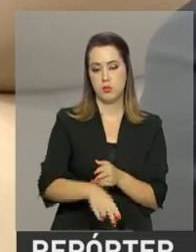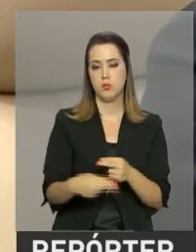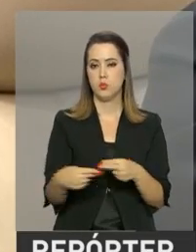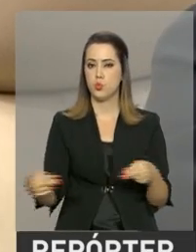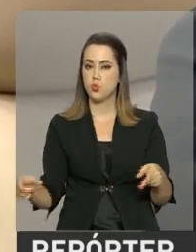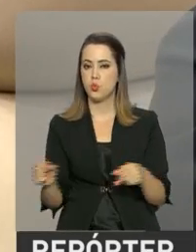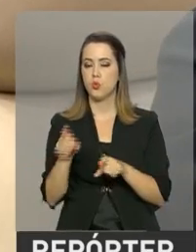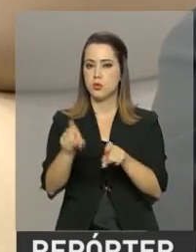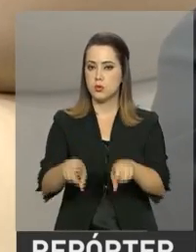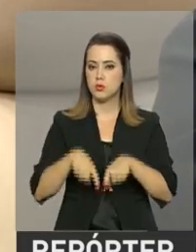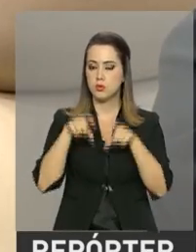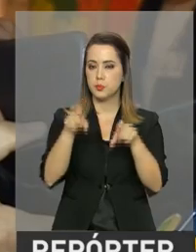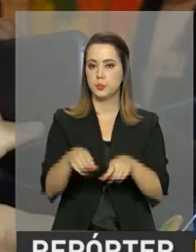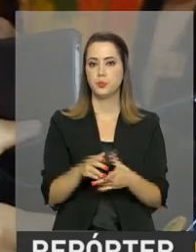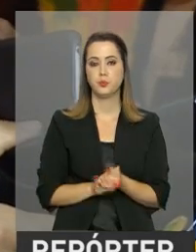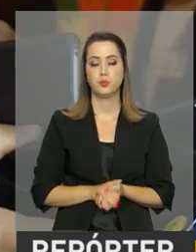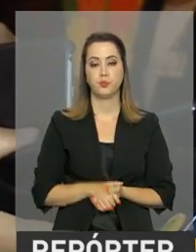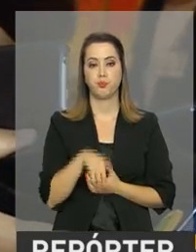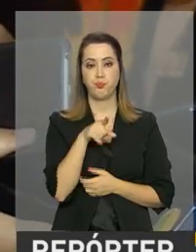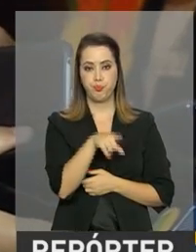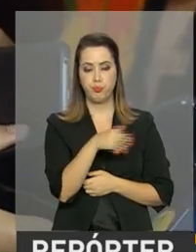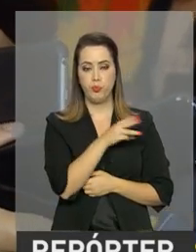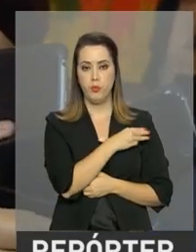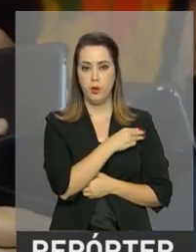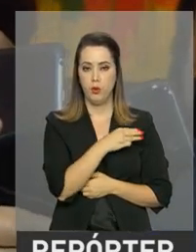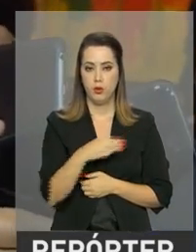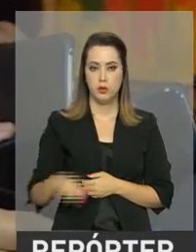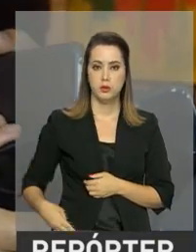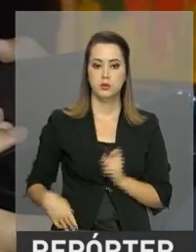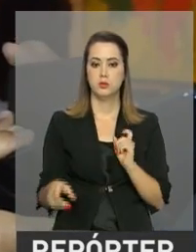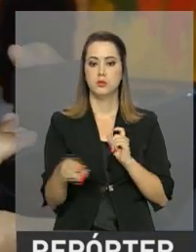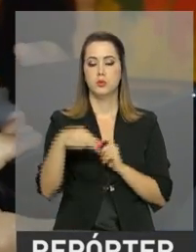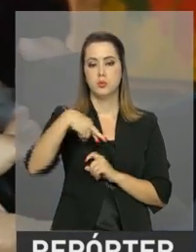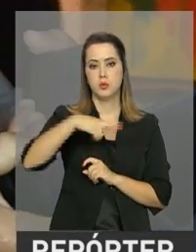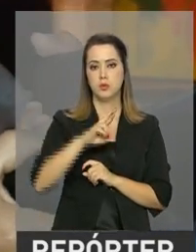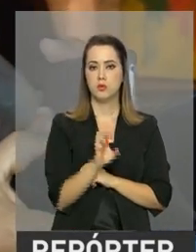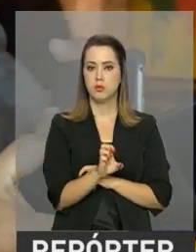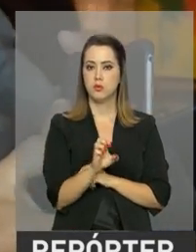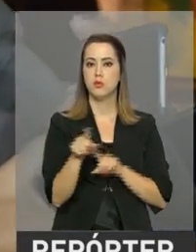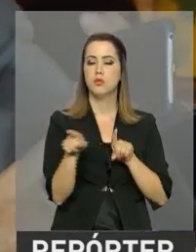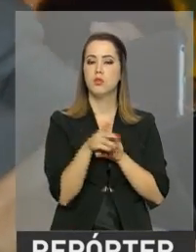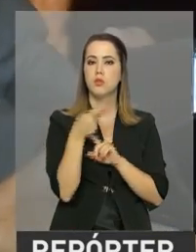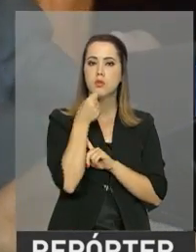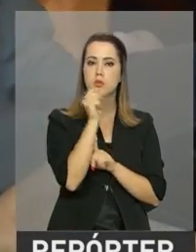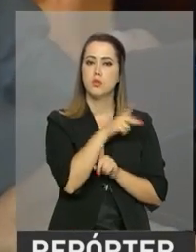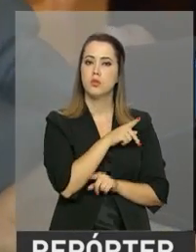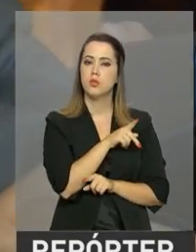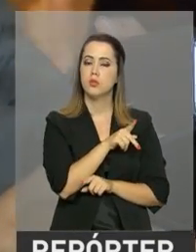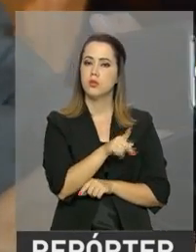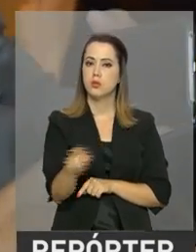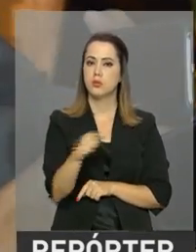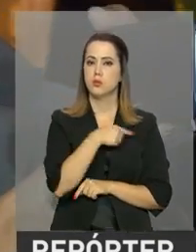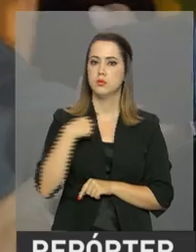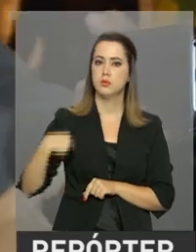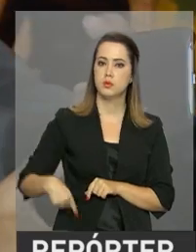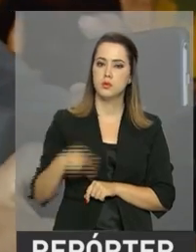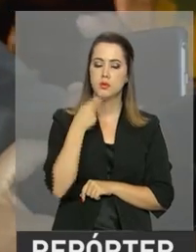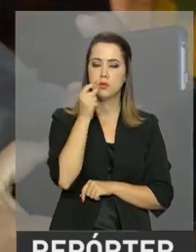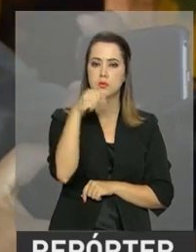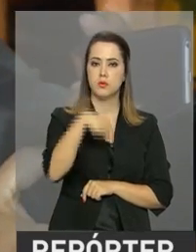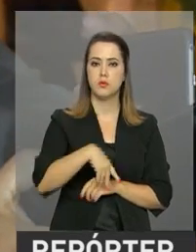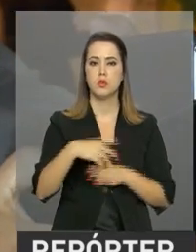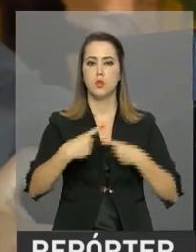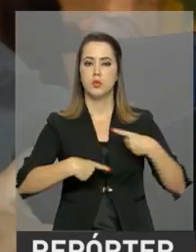valor agregado pelo Brasil. Segundo o ministro das Relações Exteriores, o presidente chinês também falou sobre o momento